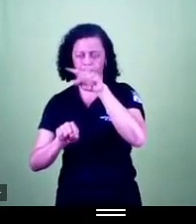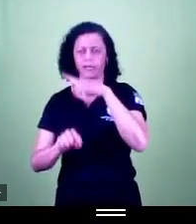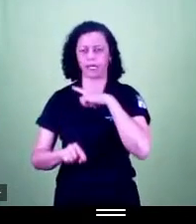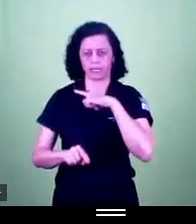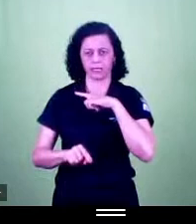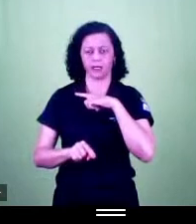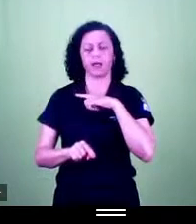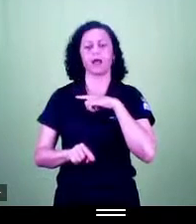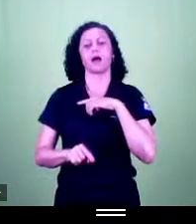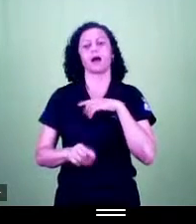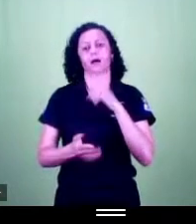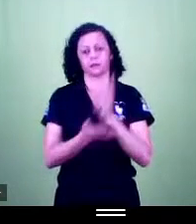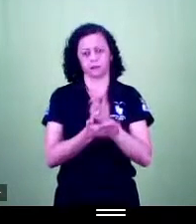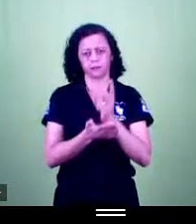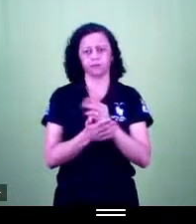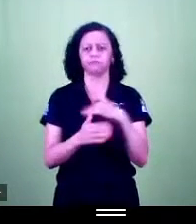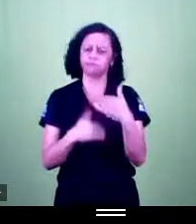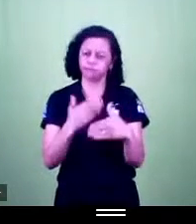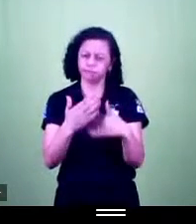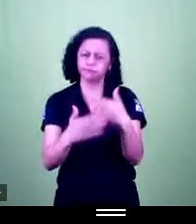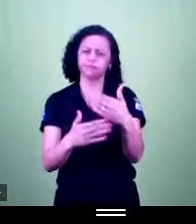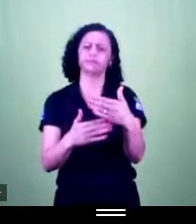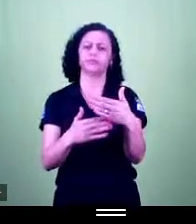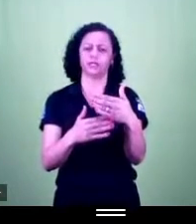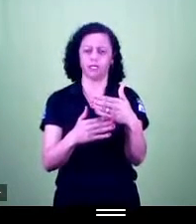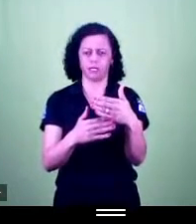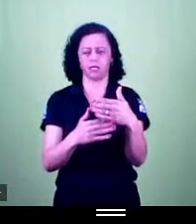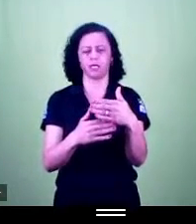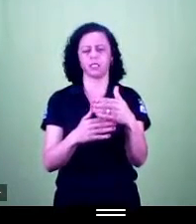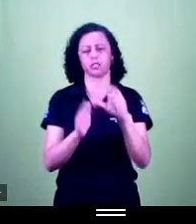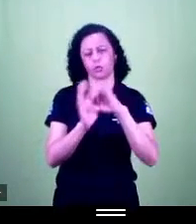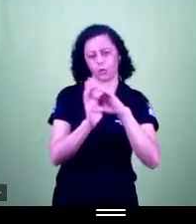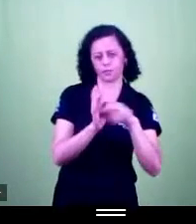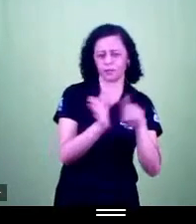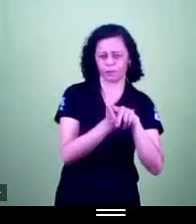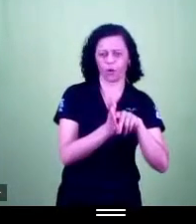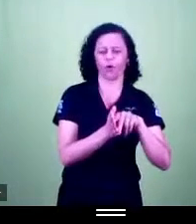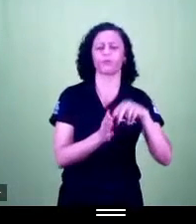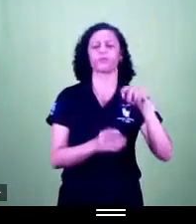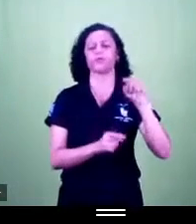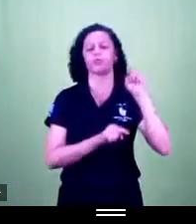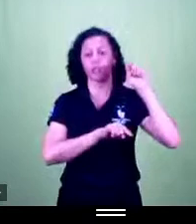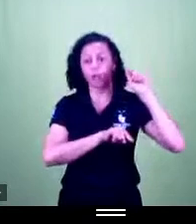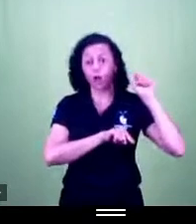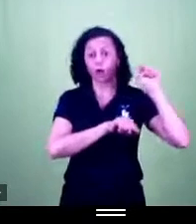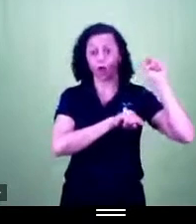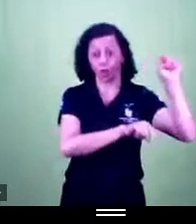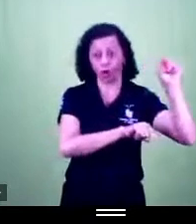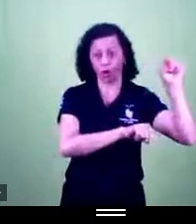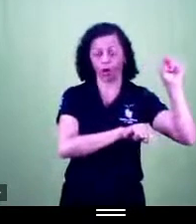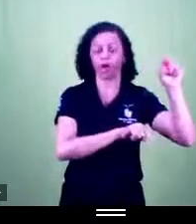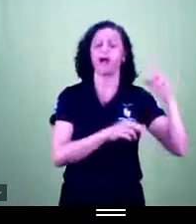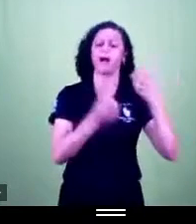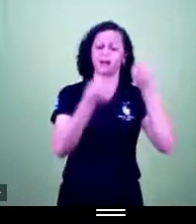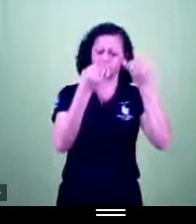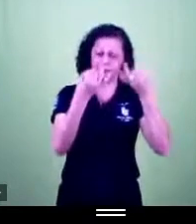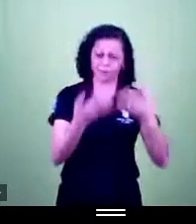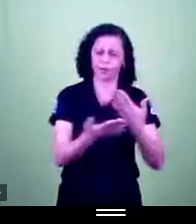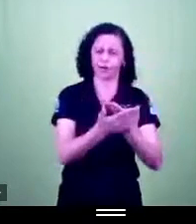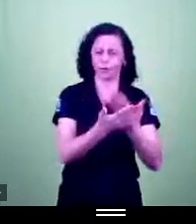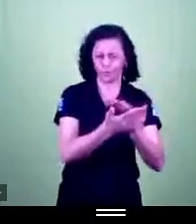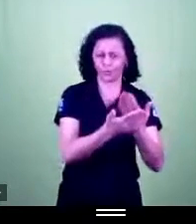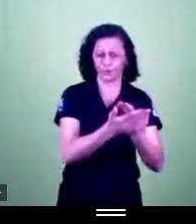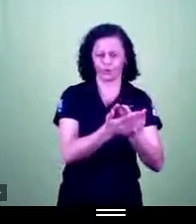vez mais desenvolvendo esse conceito de nó até estudar, né, com profundidade a solução de circuitos por